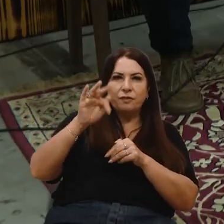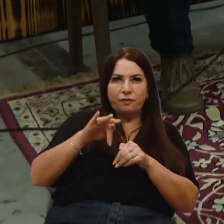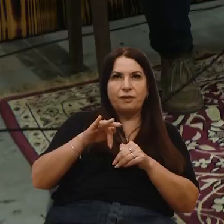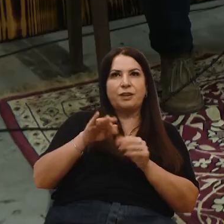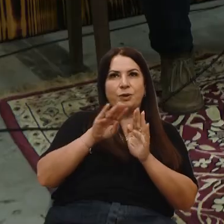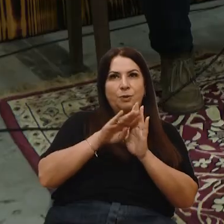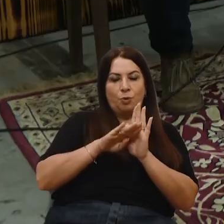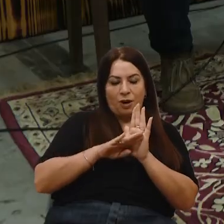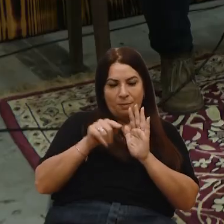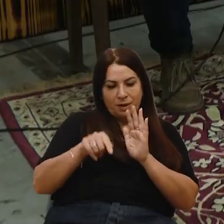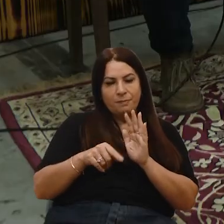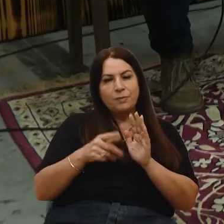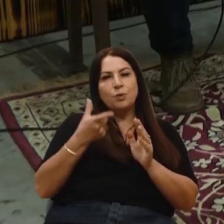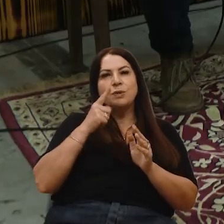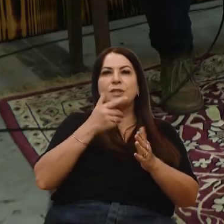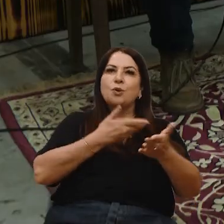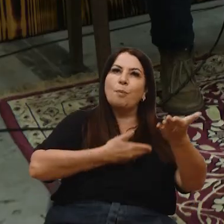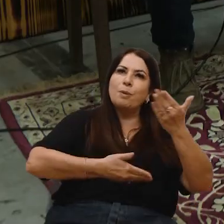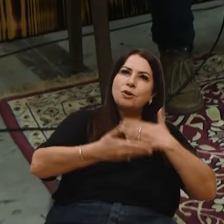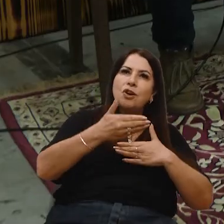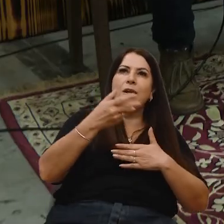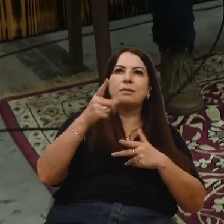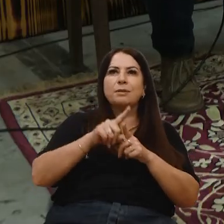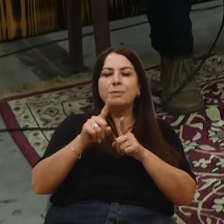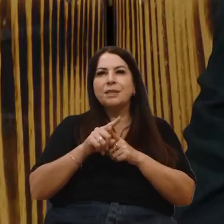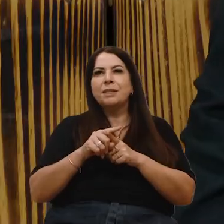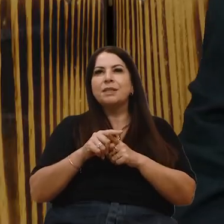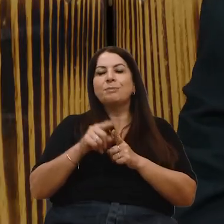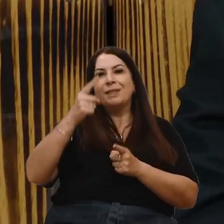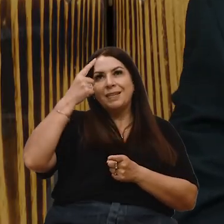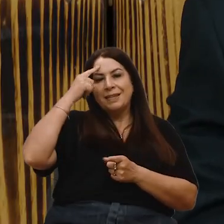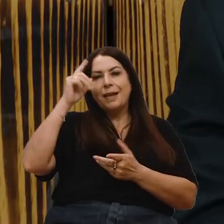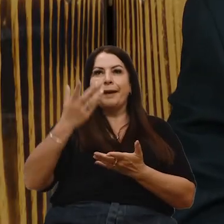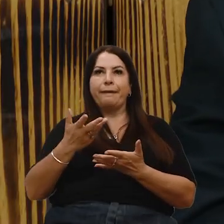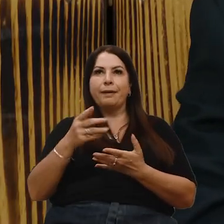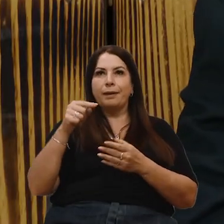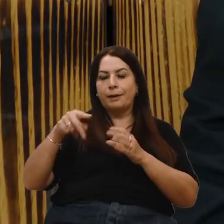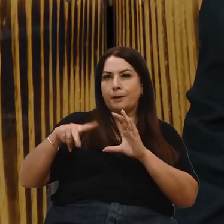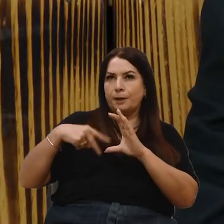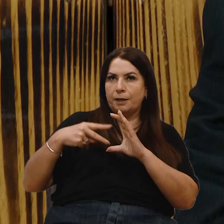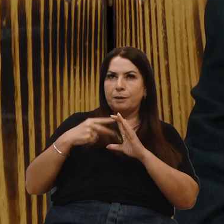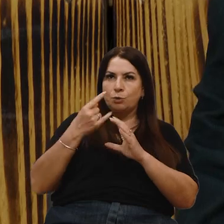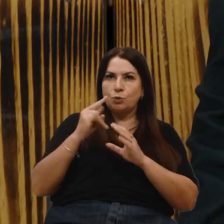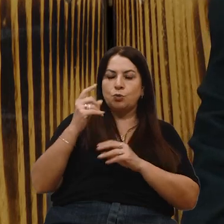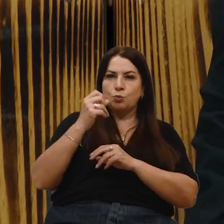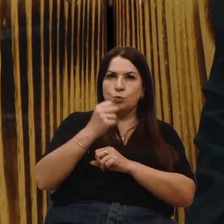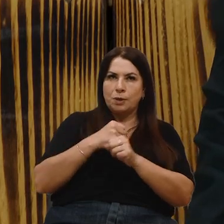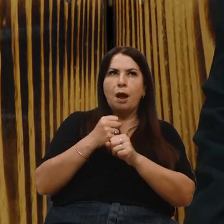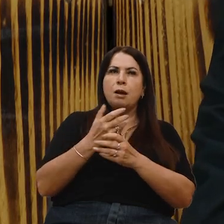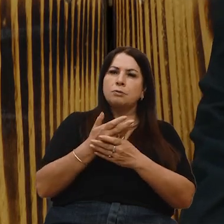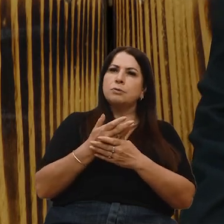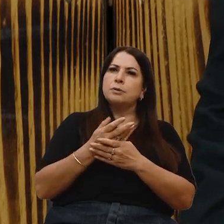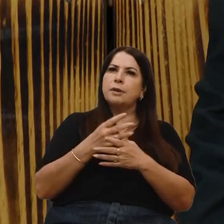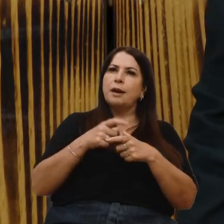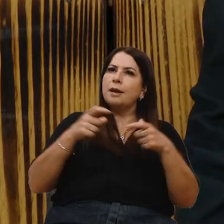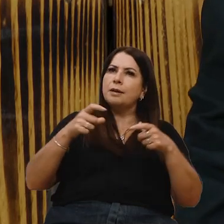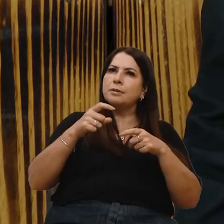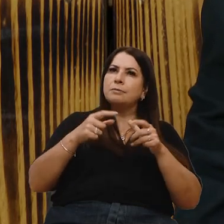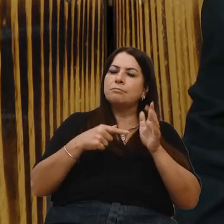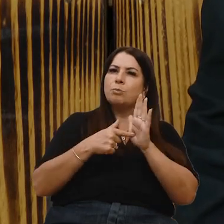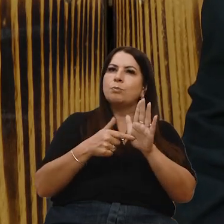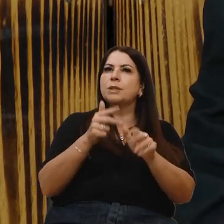de programa, presidente, eu gostaria que o senhor compartilhasse que tem sido uma iniciativa da Câmara nos últimos anos, das